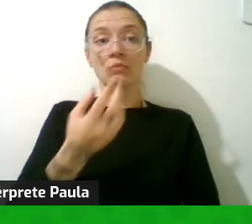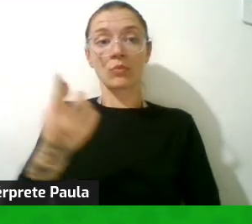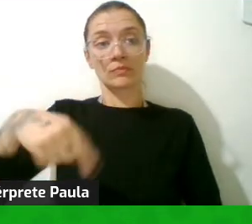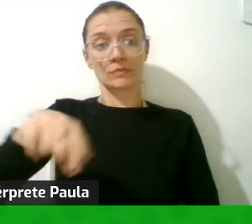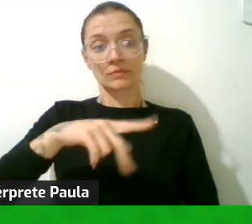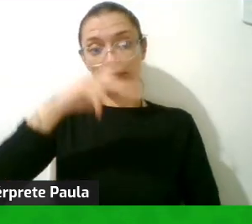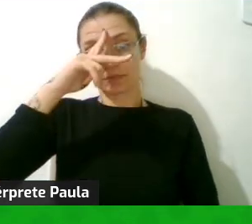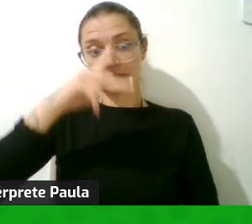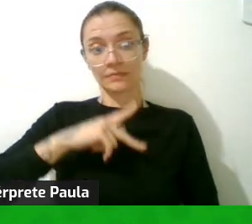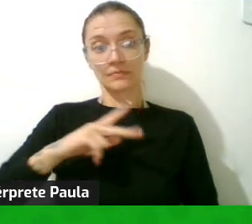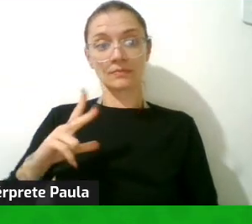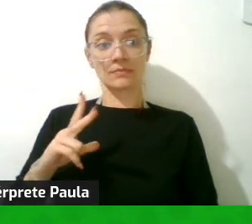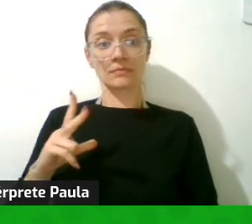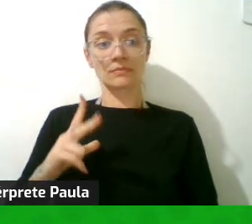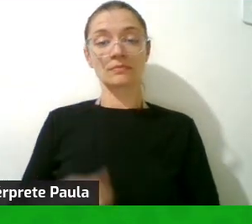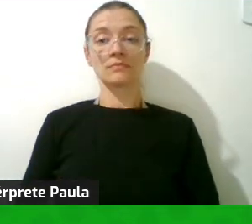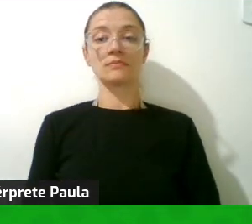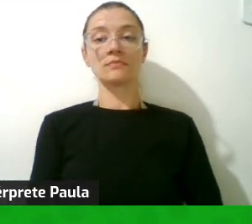né?